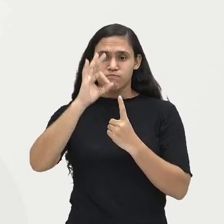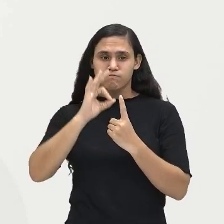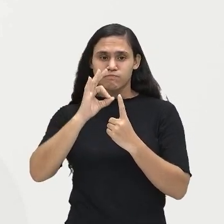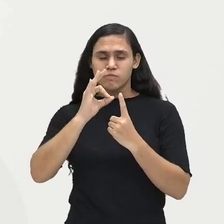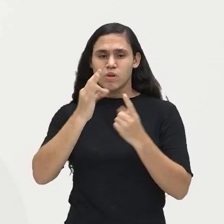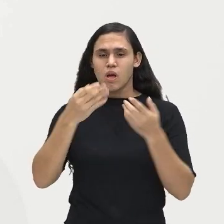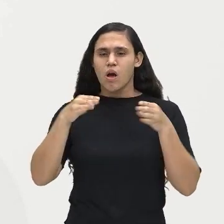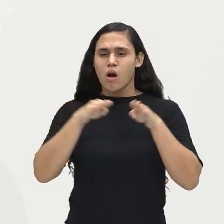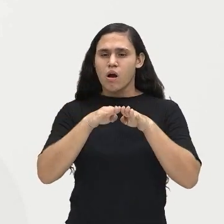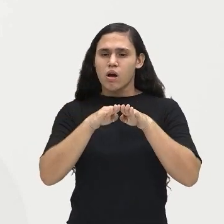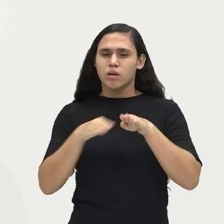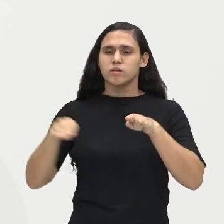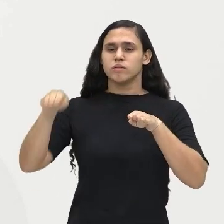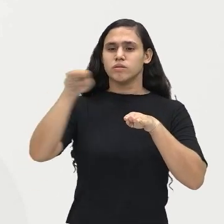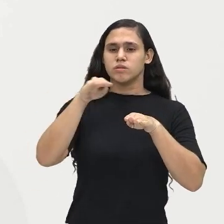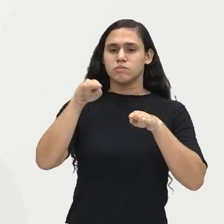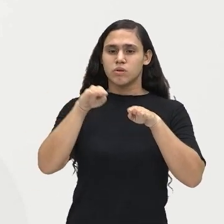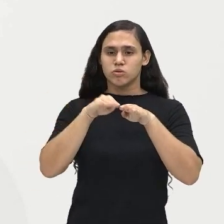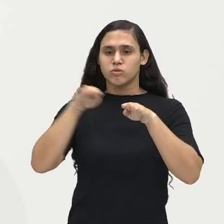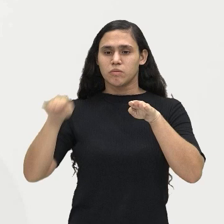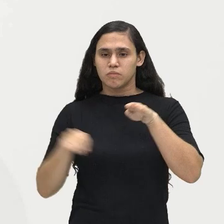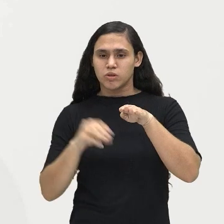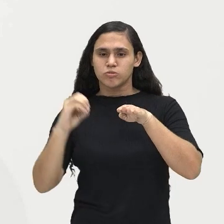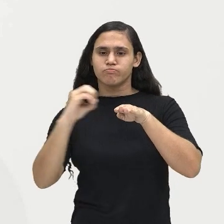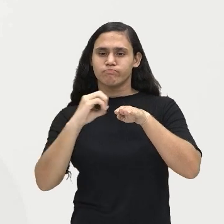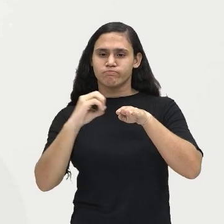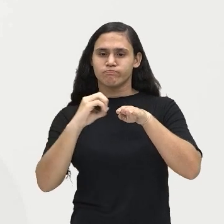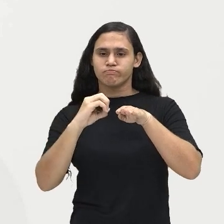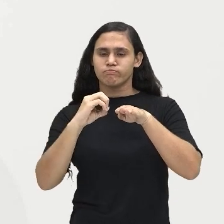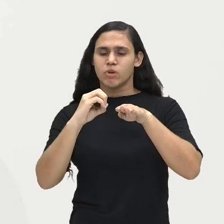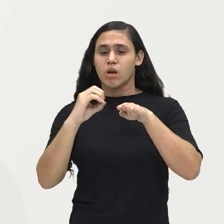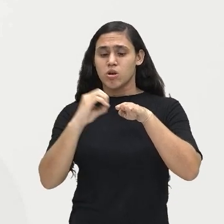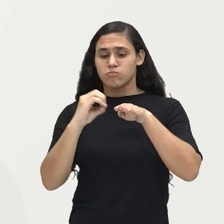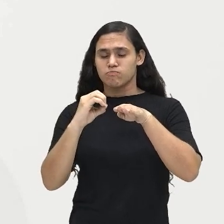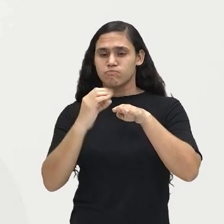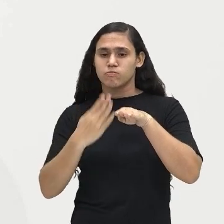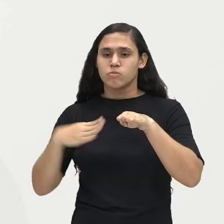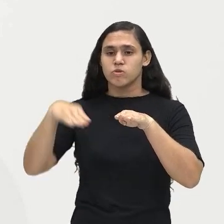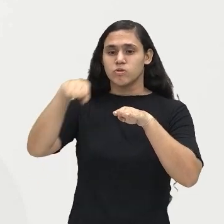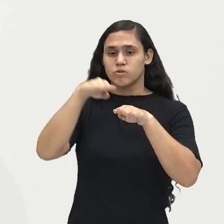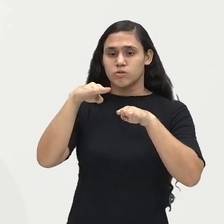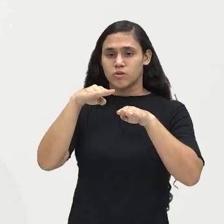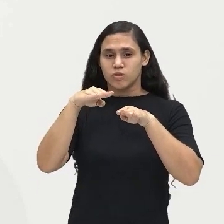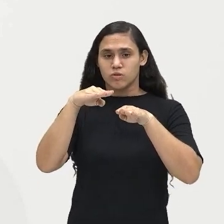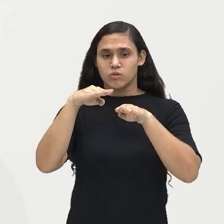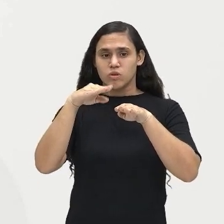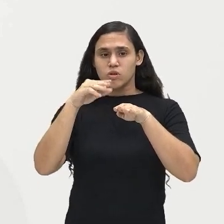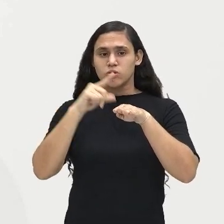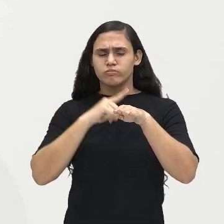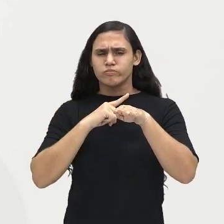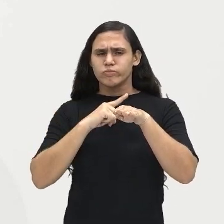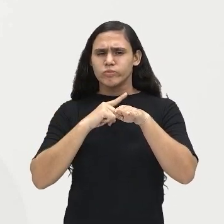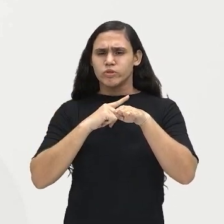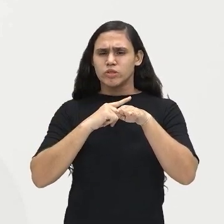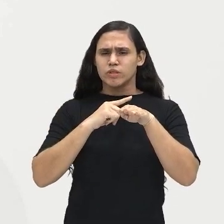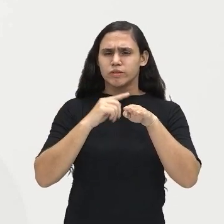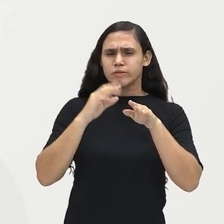acima ou abaixo de zero. Quer dizer, acima de zero serão